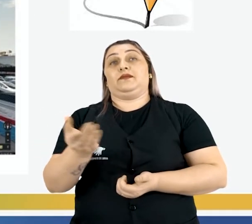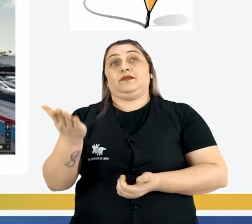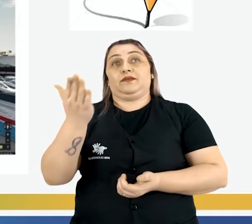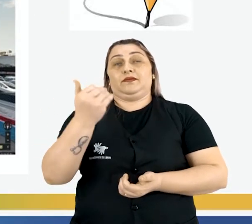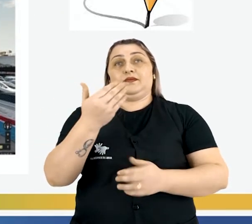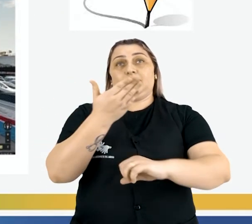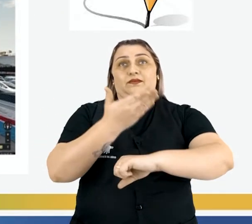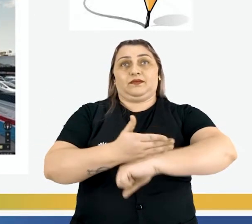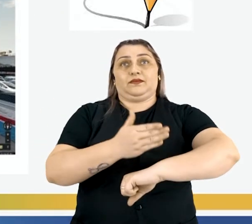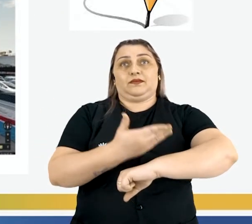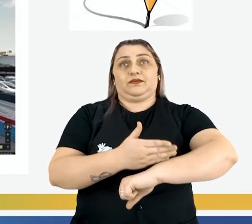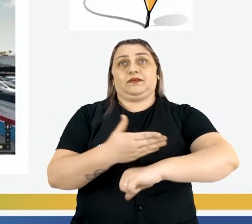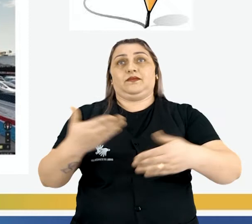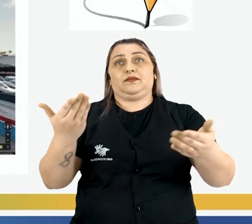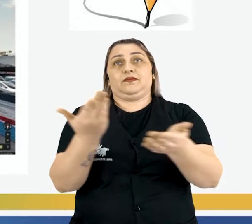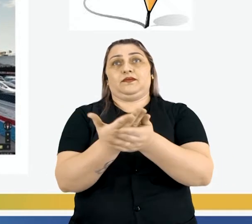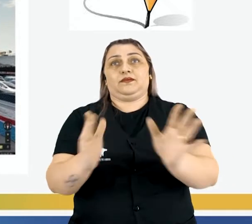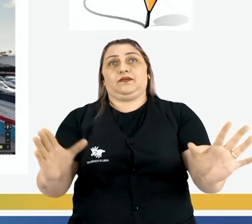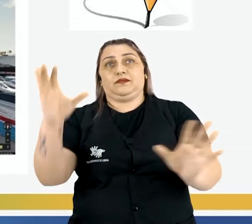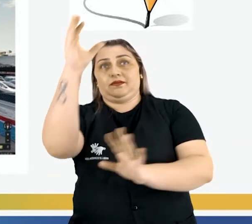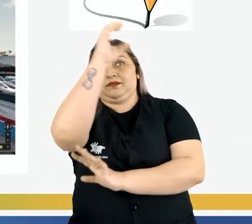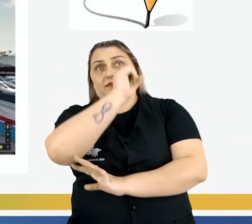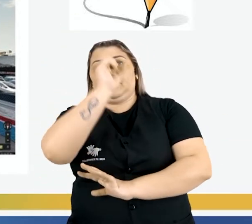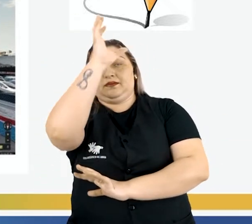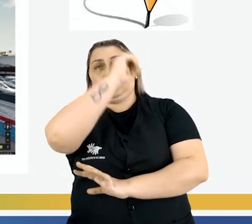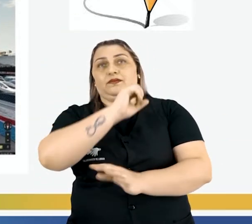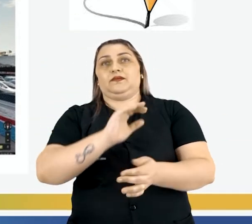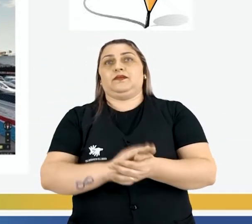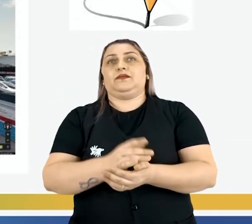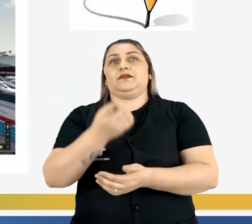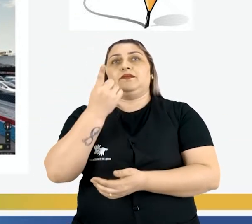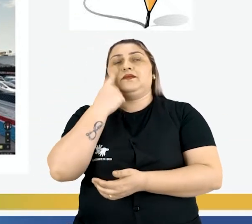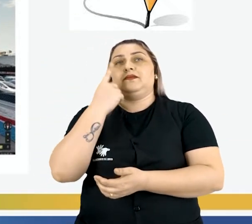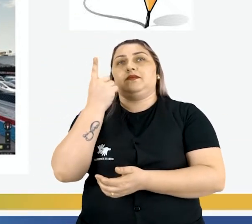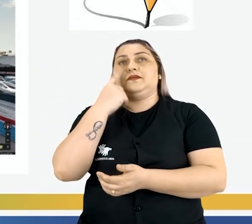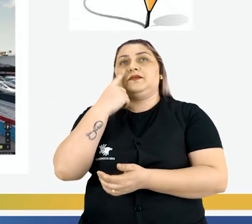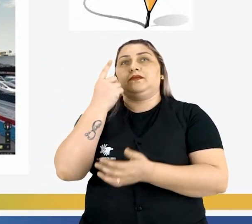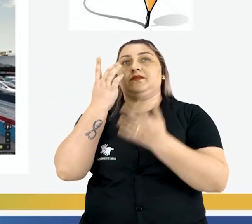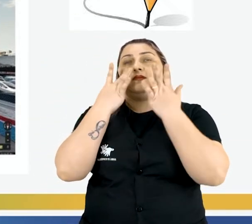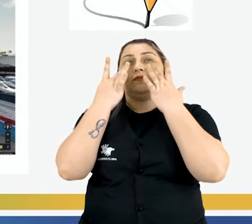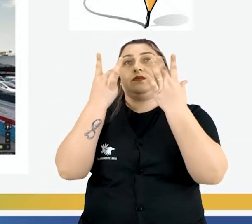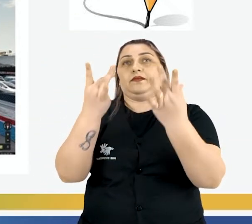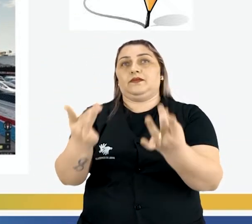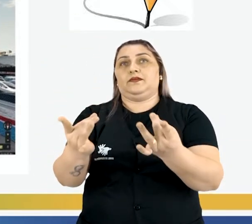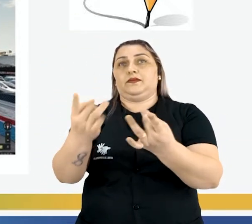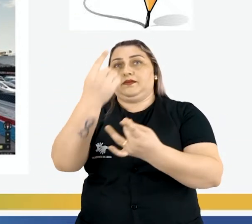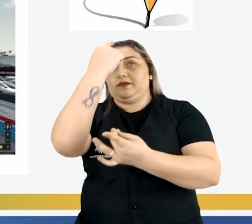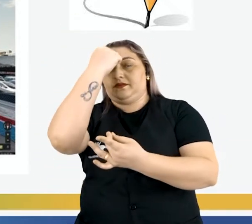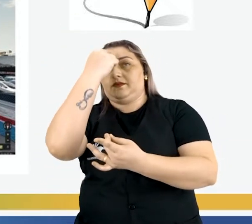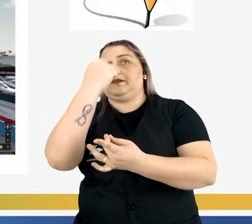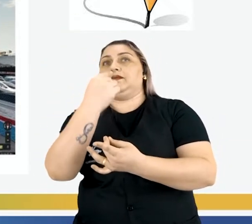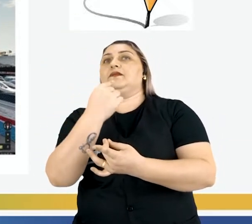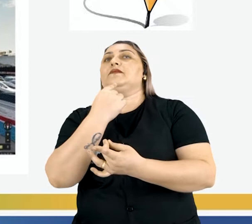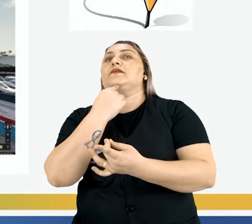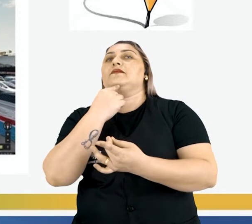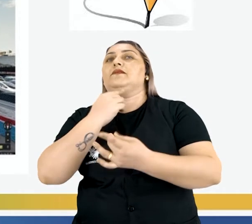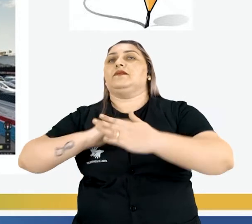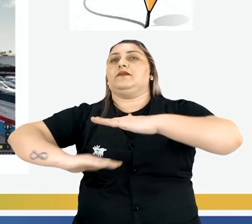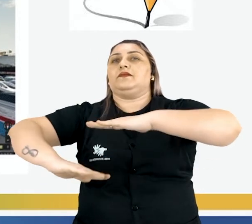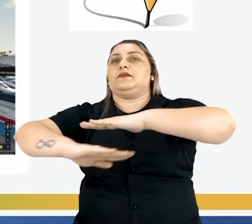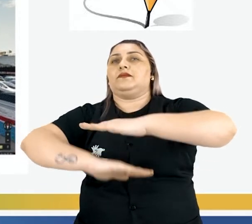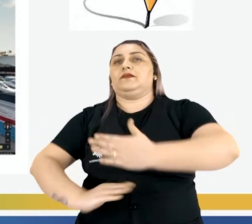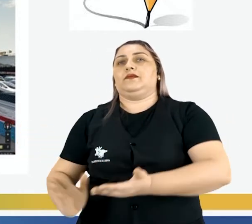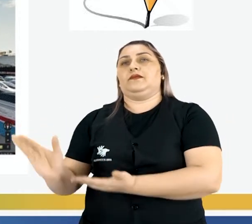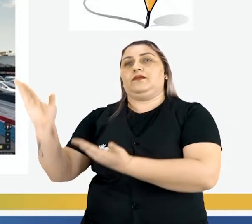Vamos praticar o que acabamos de aprender? Vamos observar. Observe e compare as fotografias